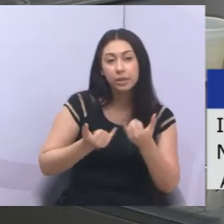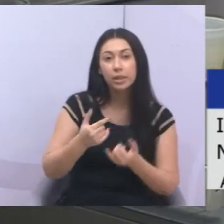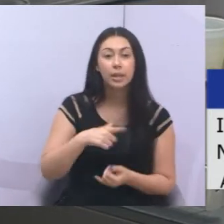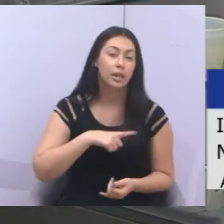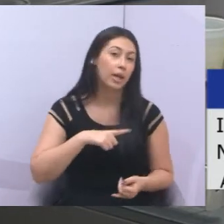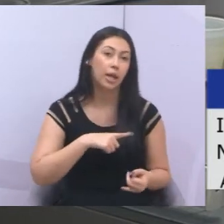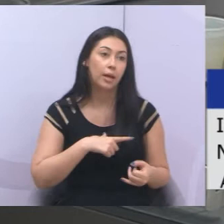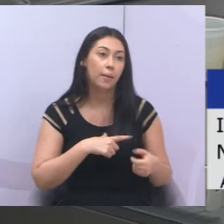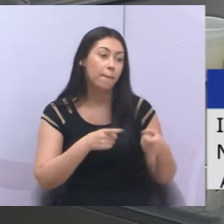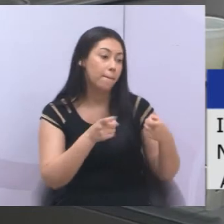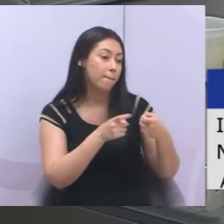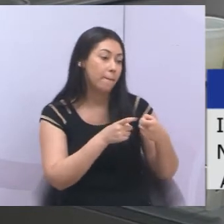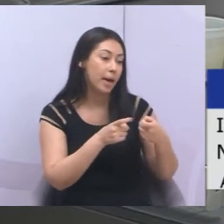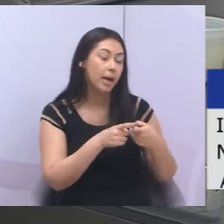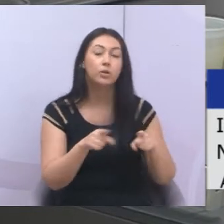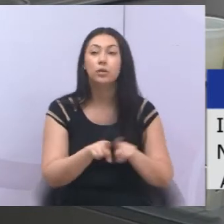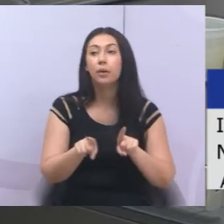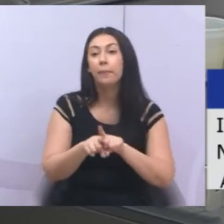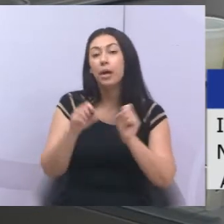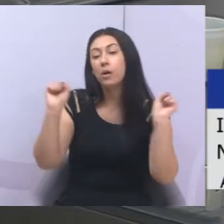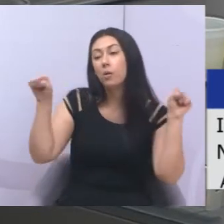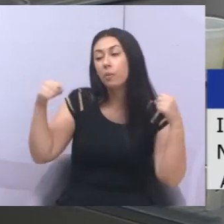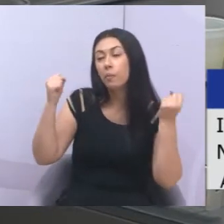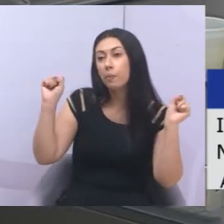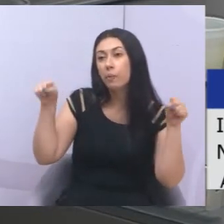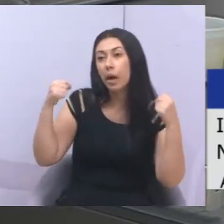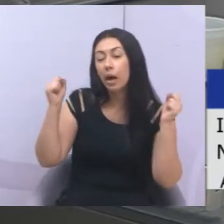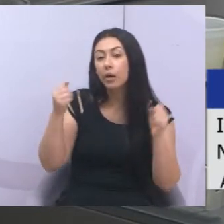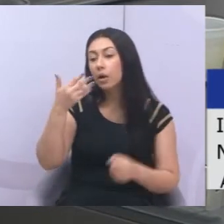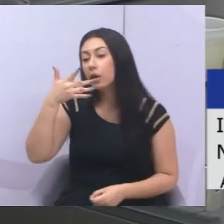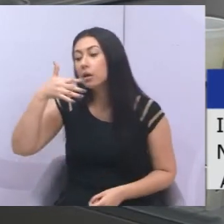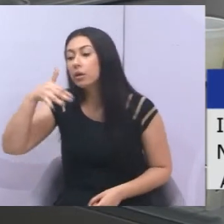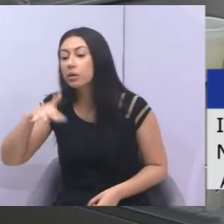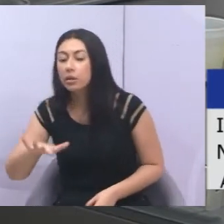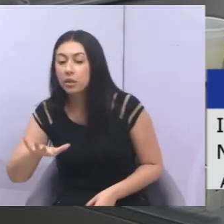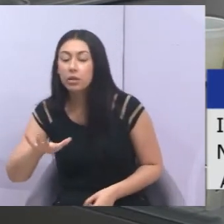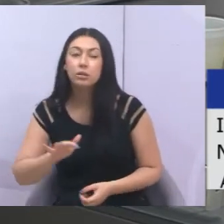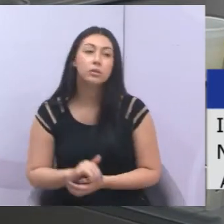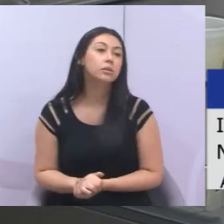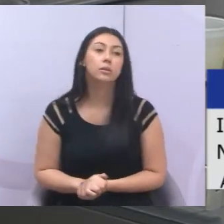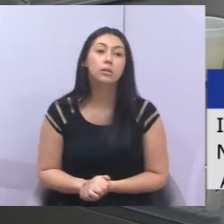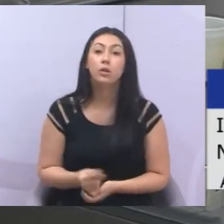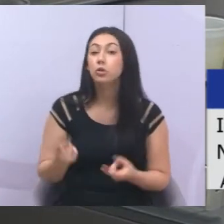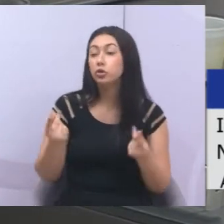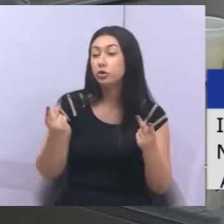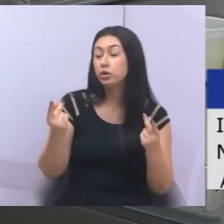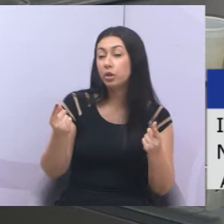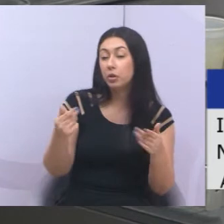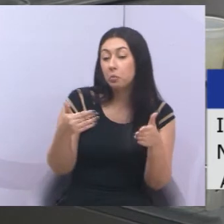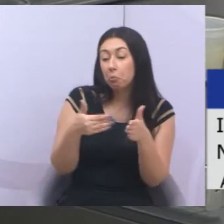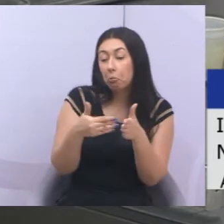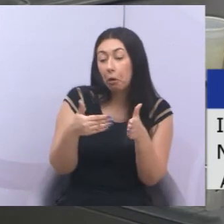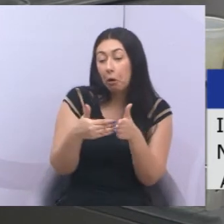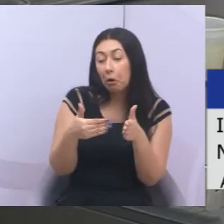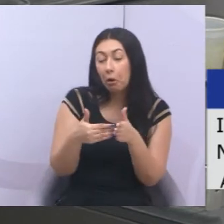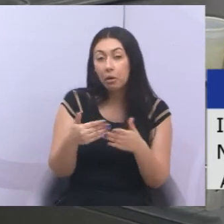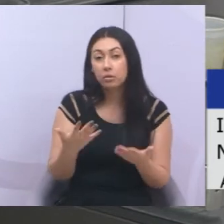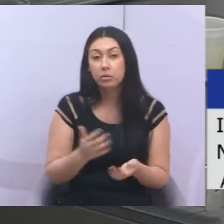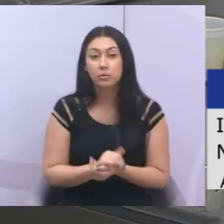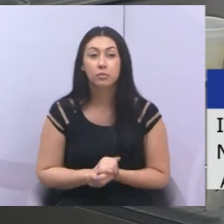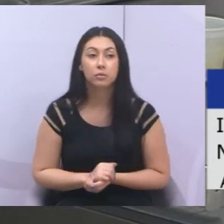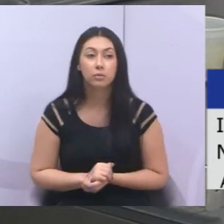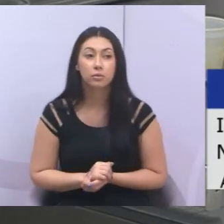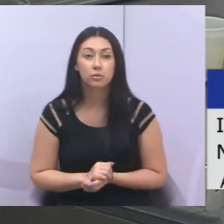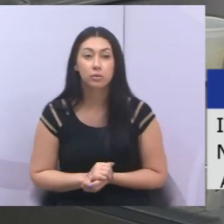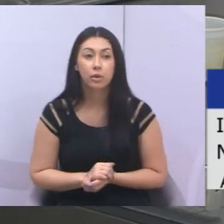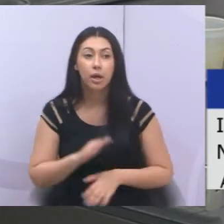médico, você está lá com o educador físico, você está lá com aquela criança que tem uma estrutura familiar mais limitada, você está